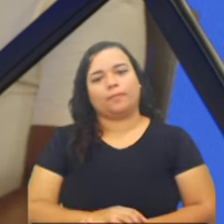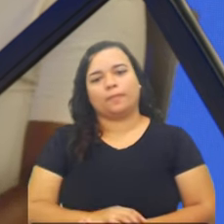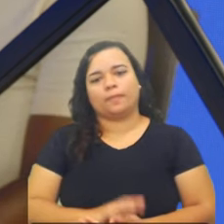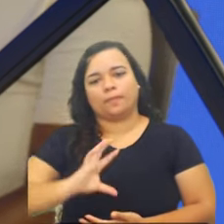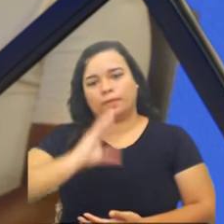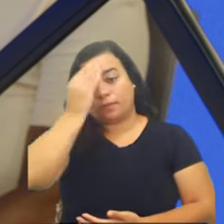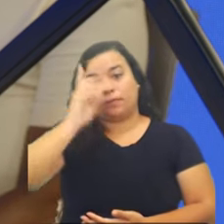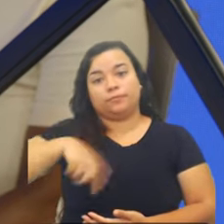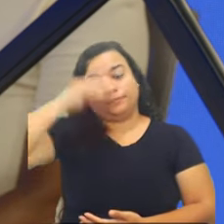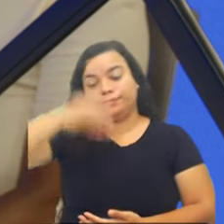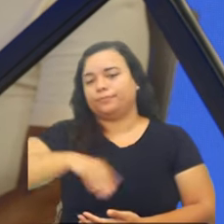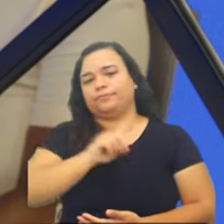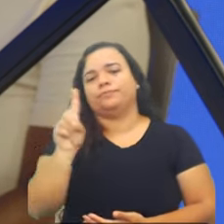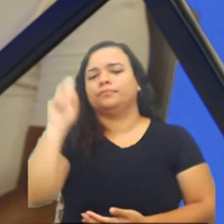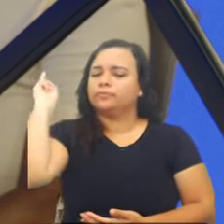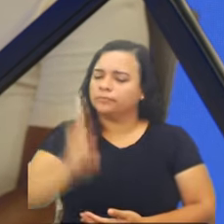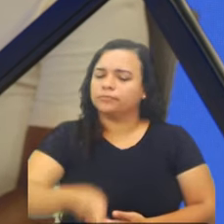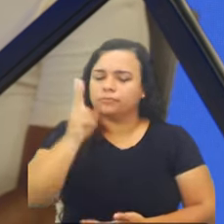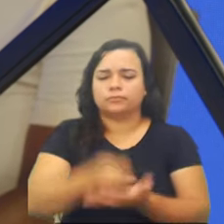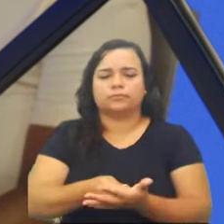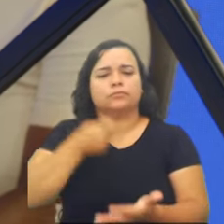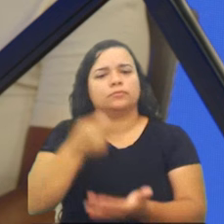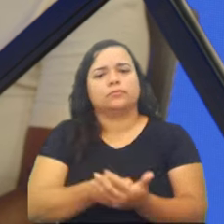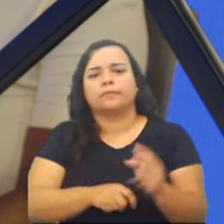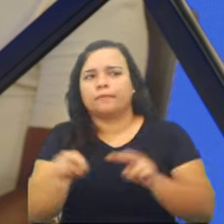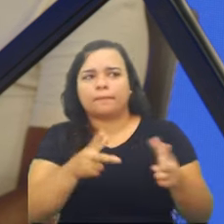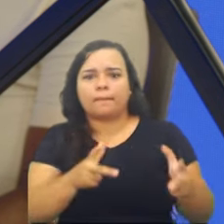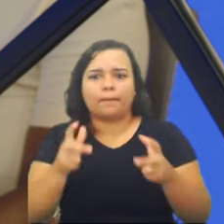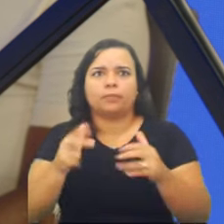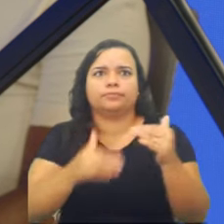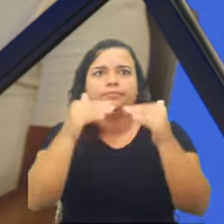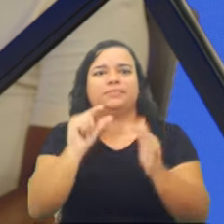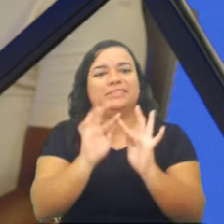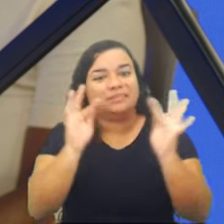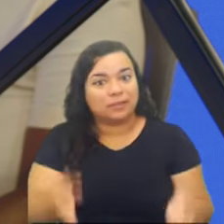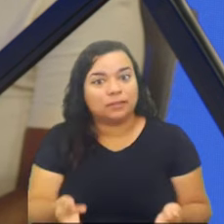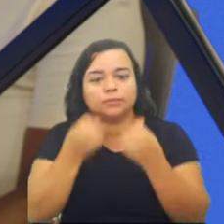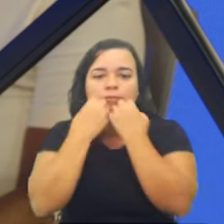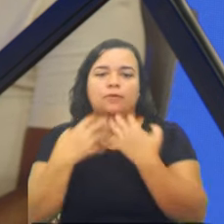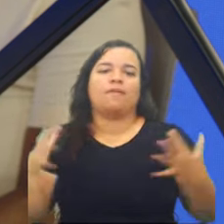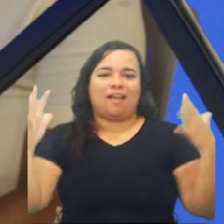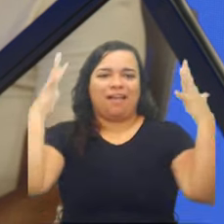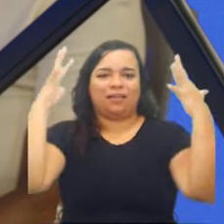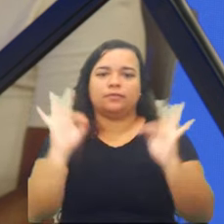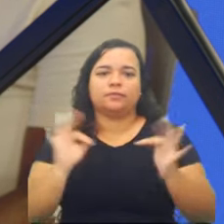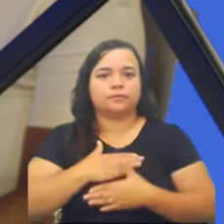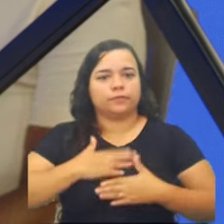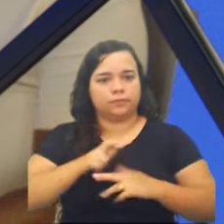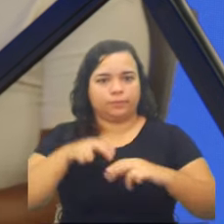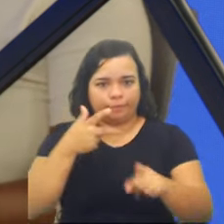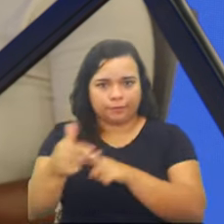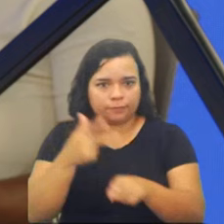que o que fica pra gente é não desistir olhar para esses pequenos avanços vibrar pelas pequenas essas vitórias que a gente